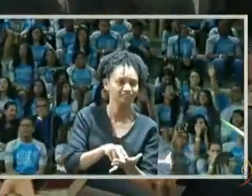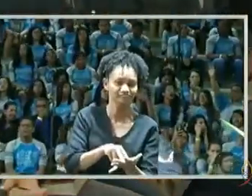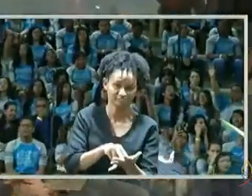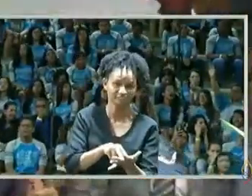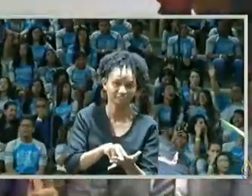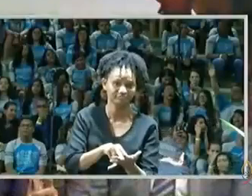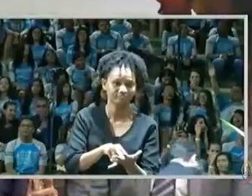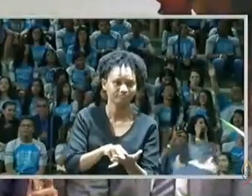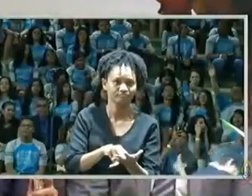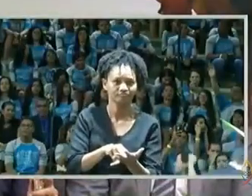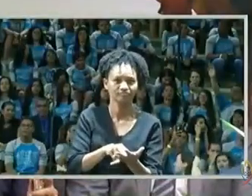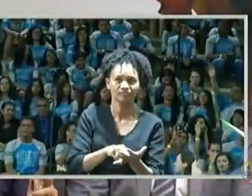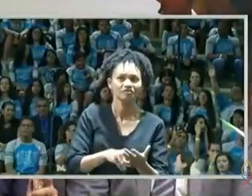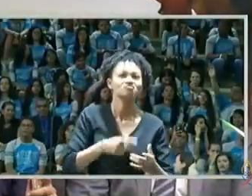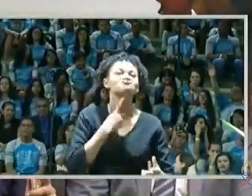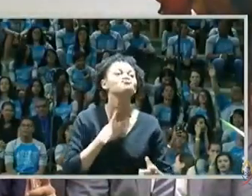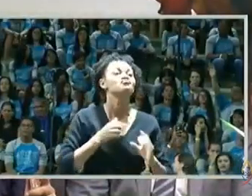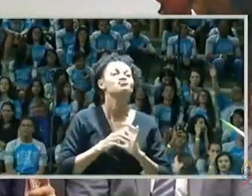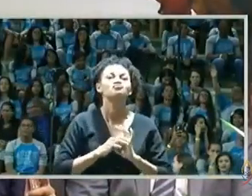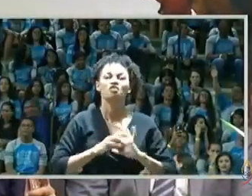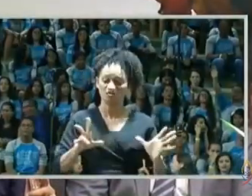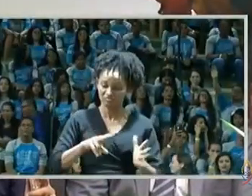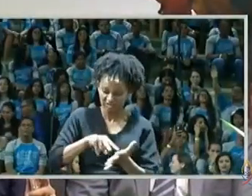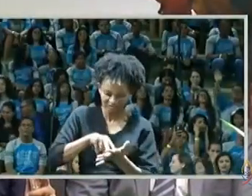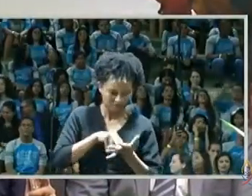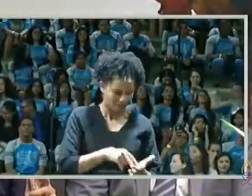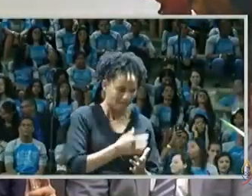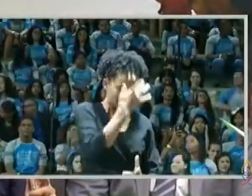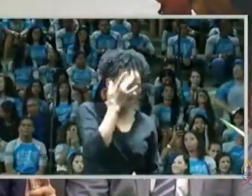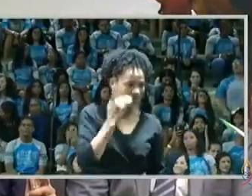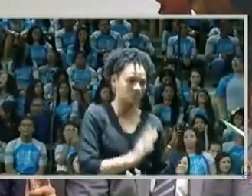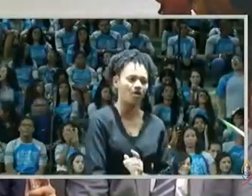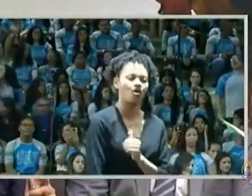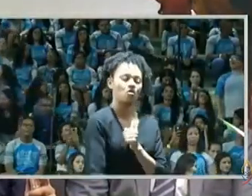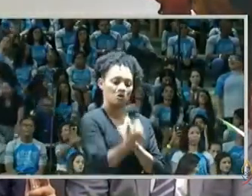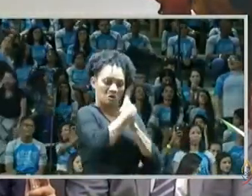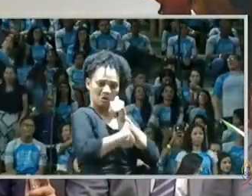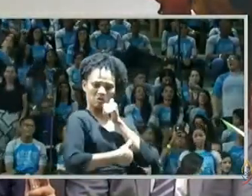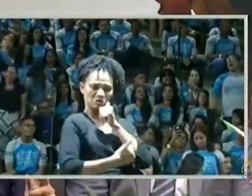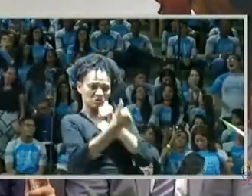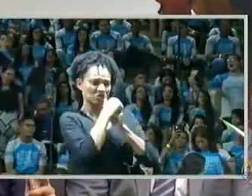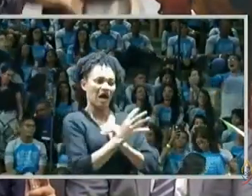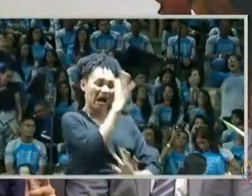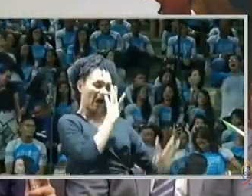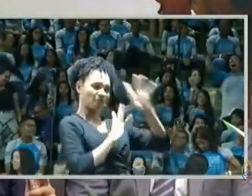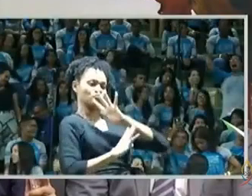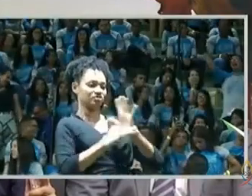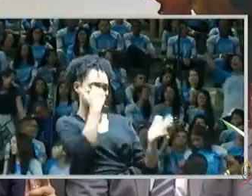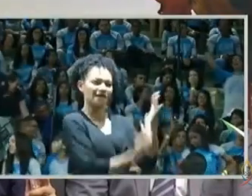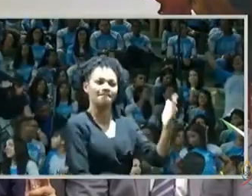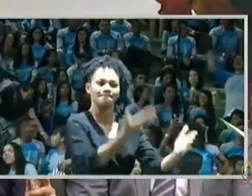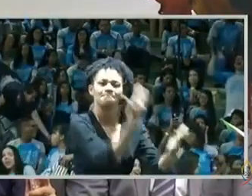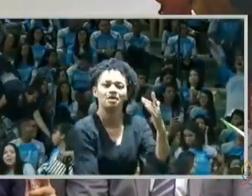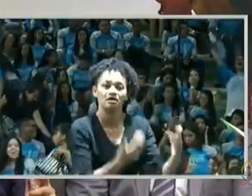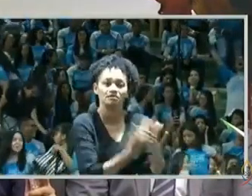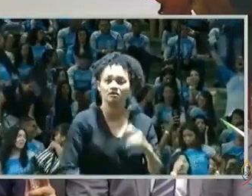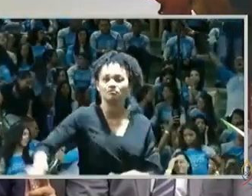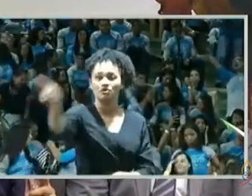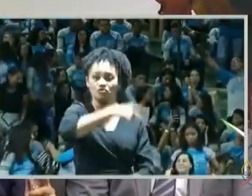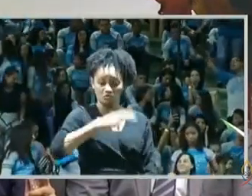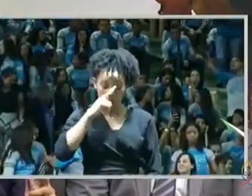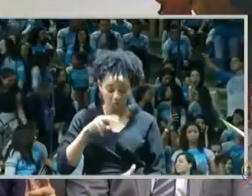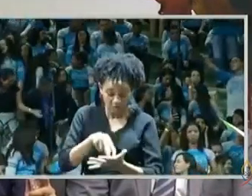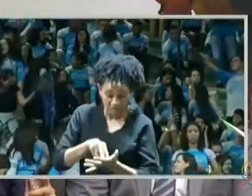vivo. Levante-se quem quiser se levantar. Vai cair a igreja. Tem